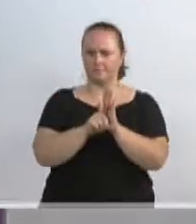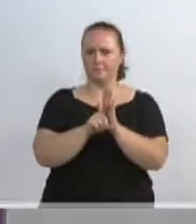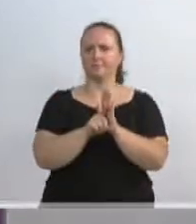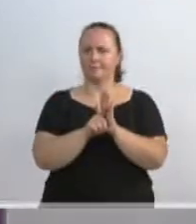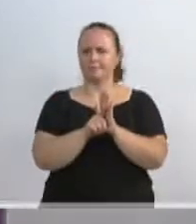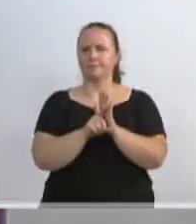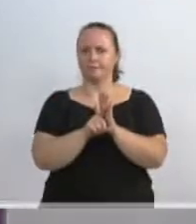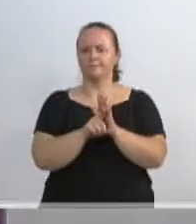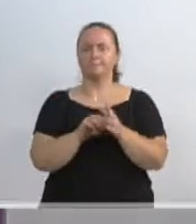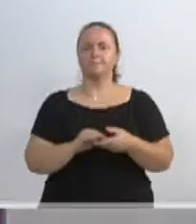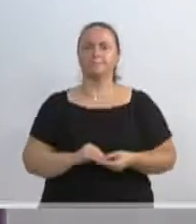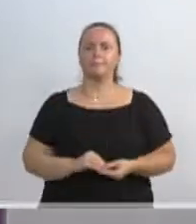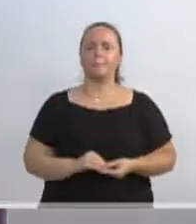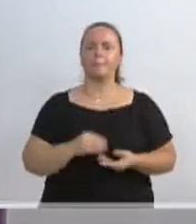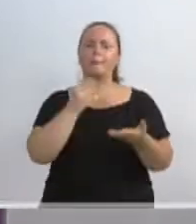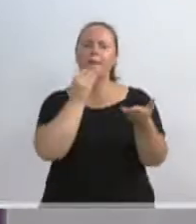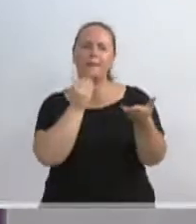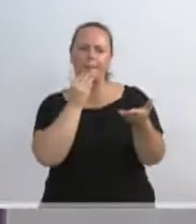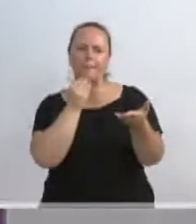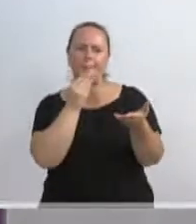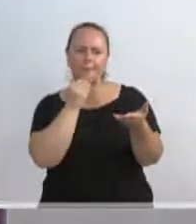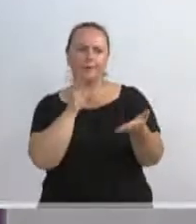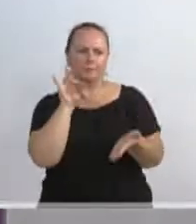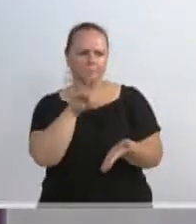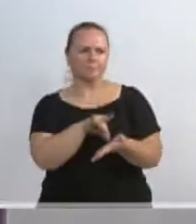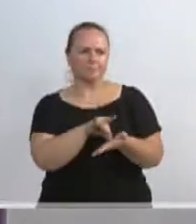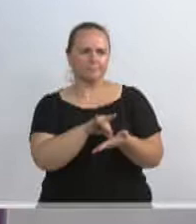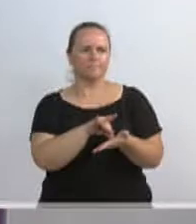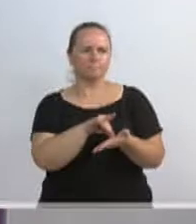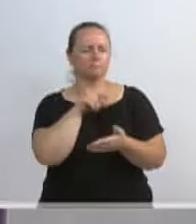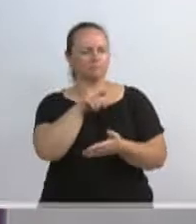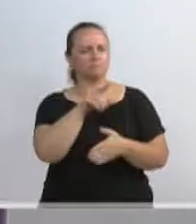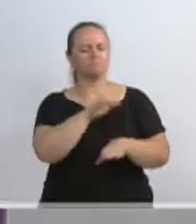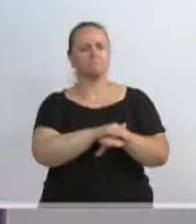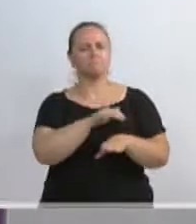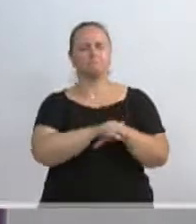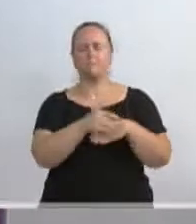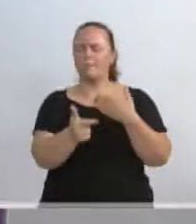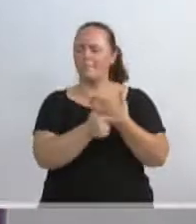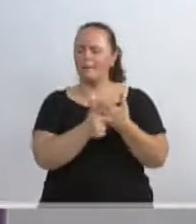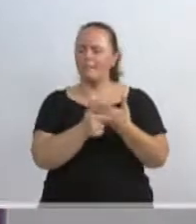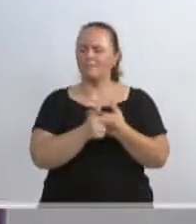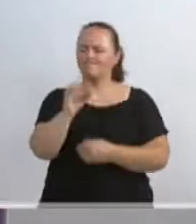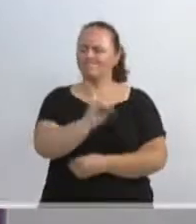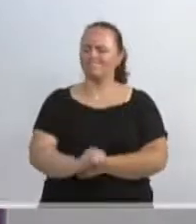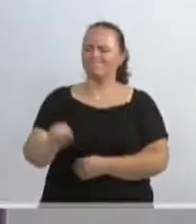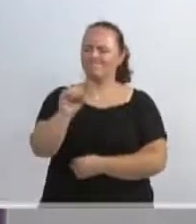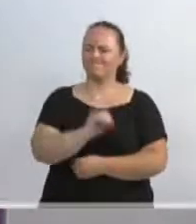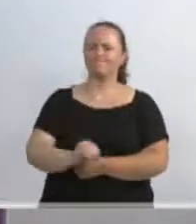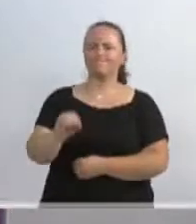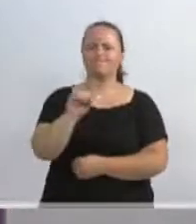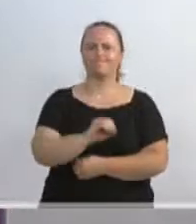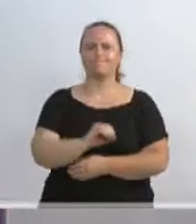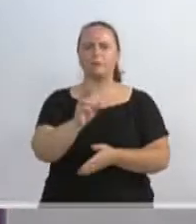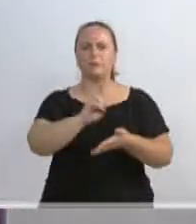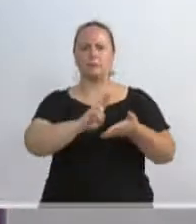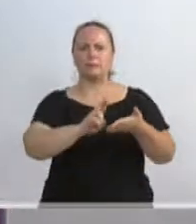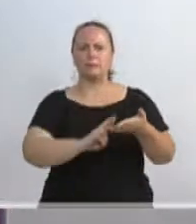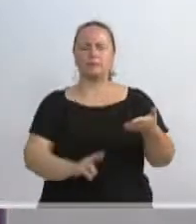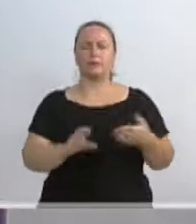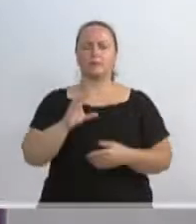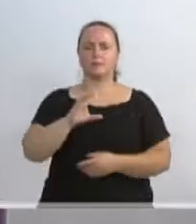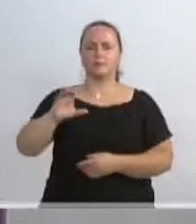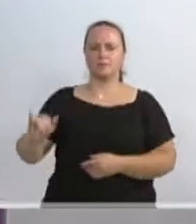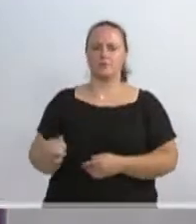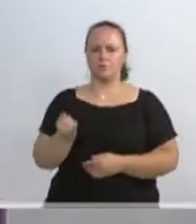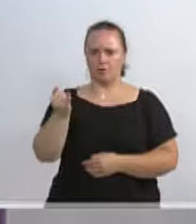quero dizer para vossa excelência que vem desempenhando um papel magnífico na relatoria da ccj